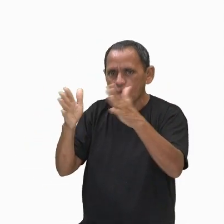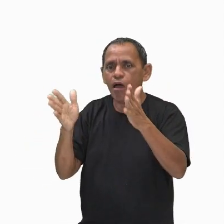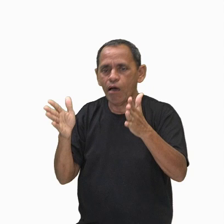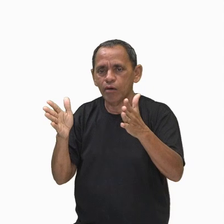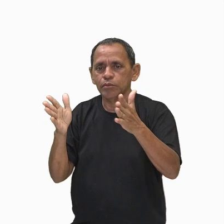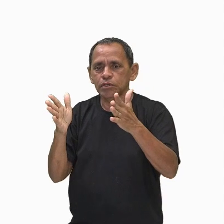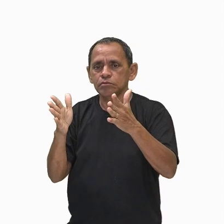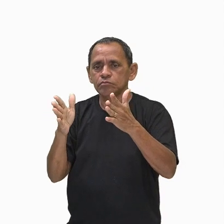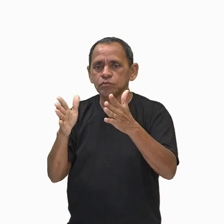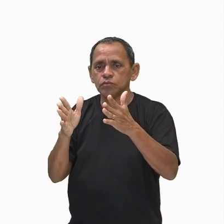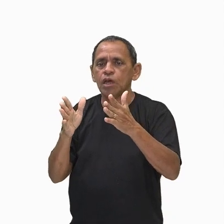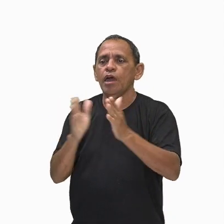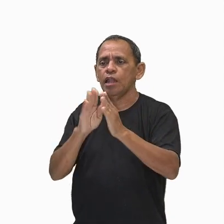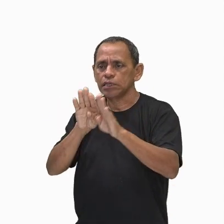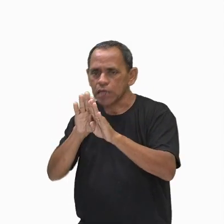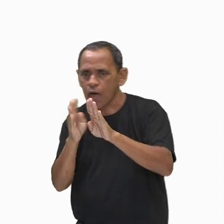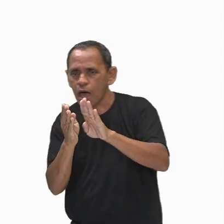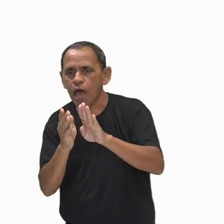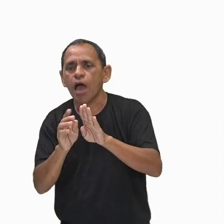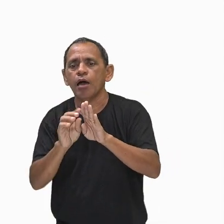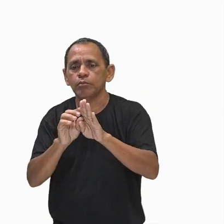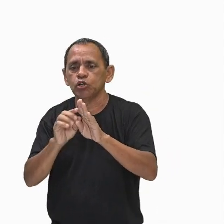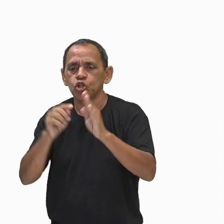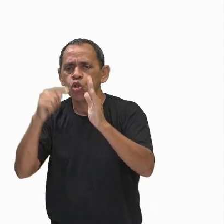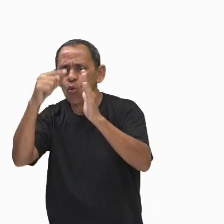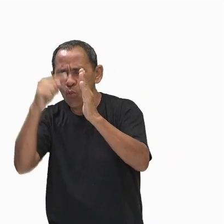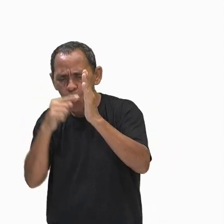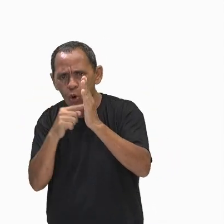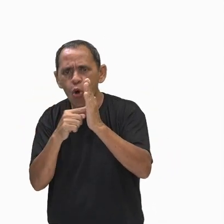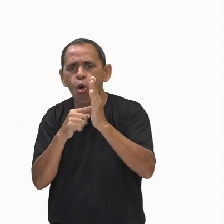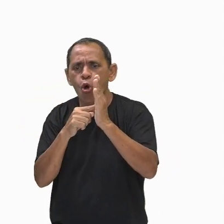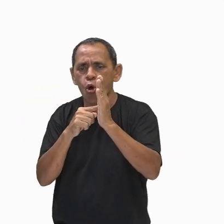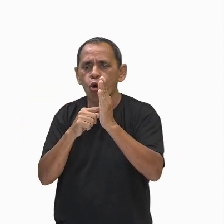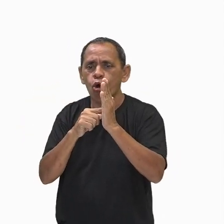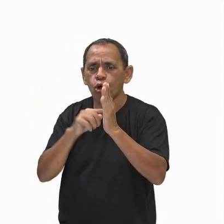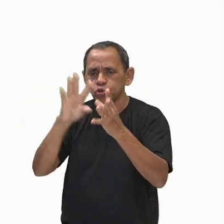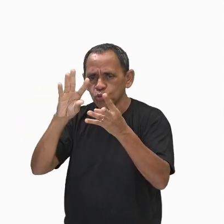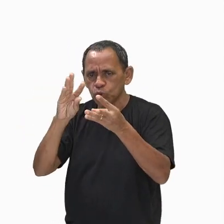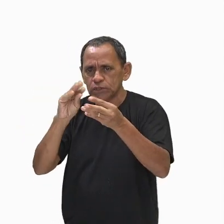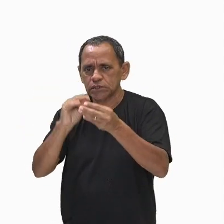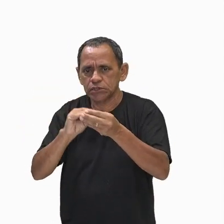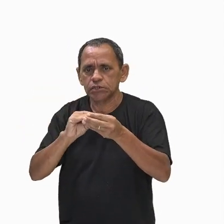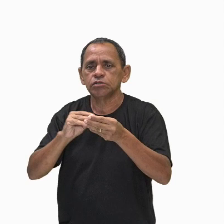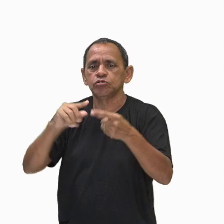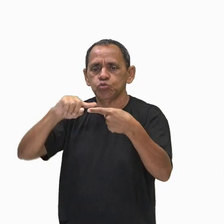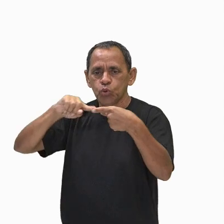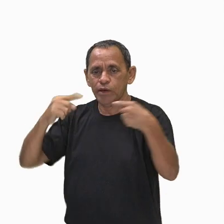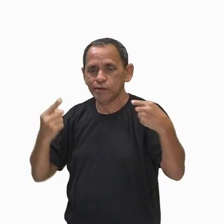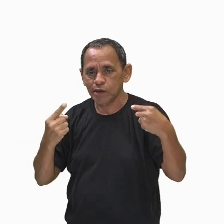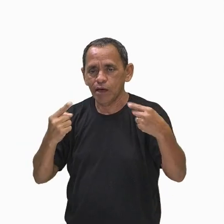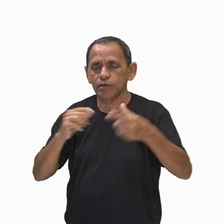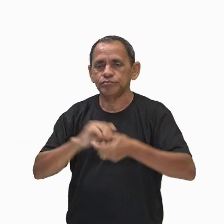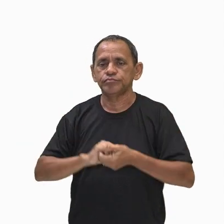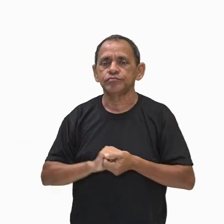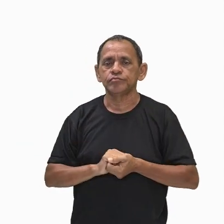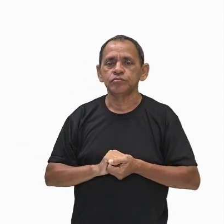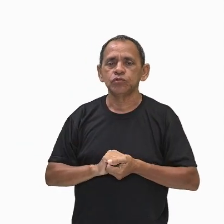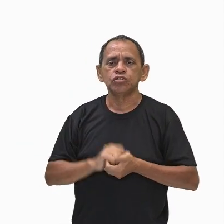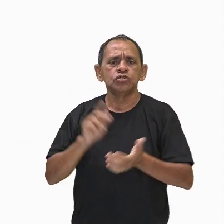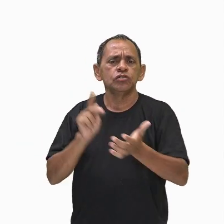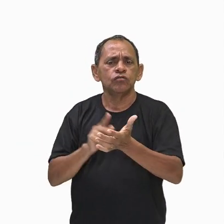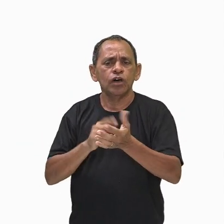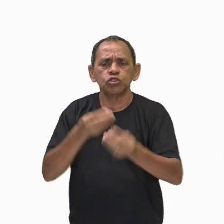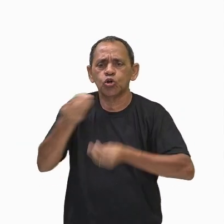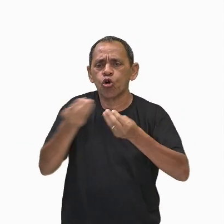ponto que vai servir como molde para a síntese do RNA. Conforme o RNA é